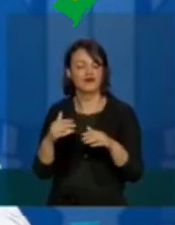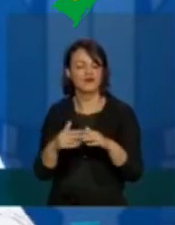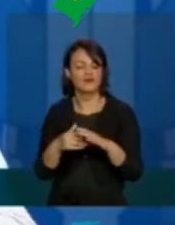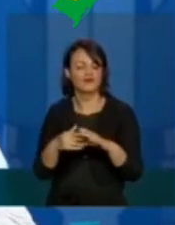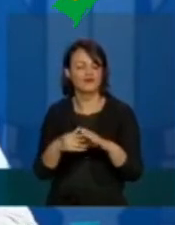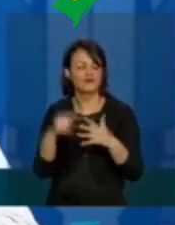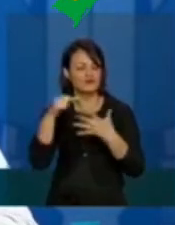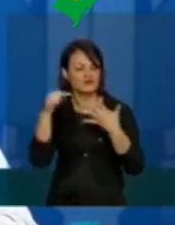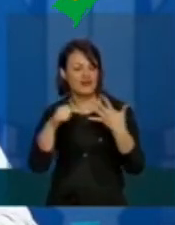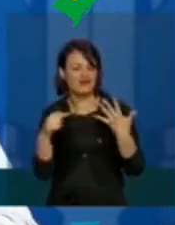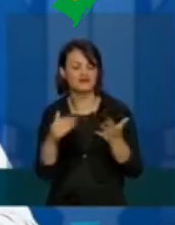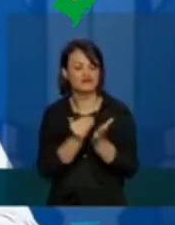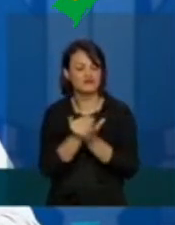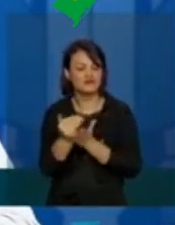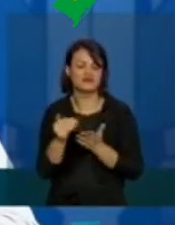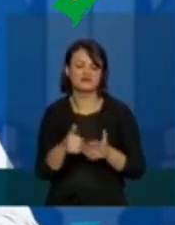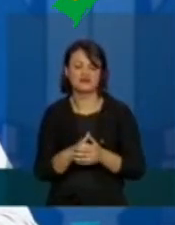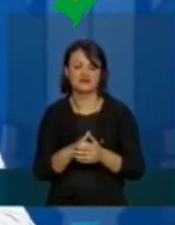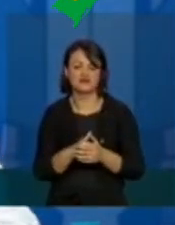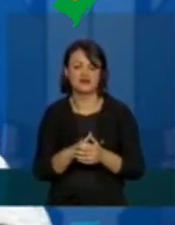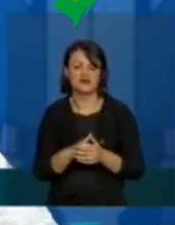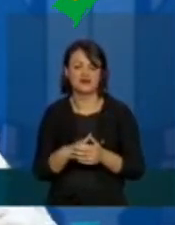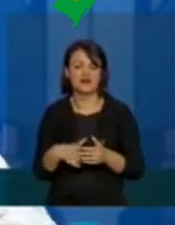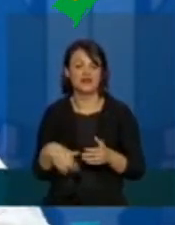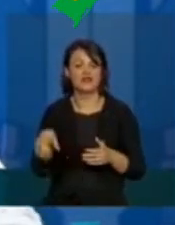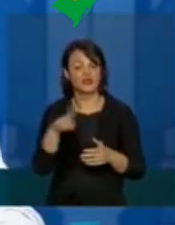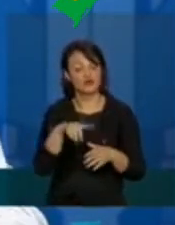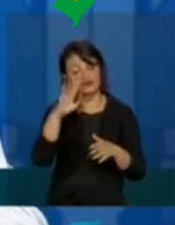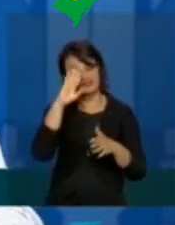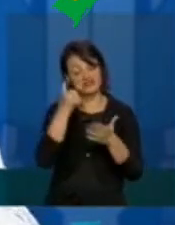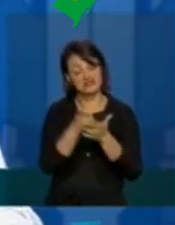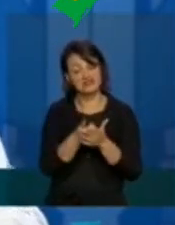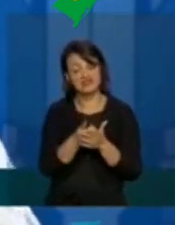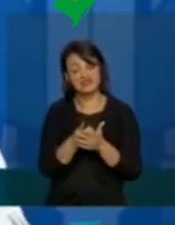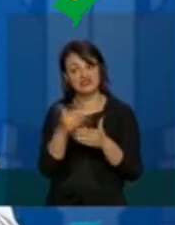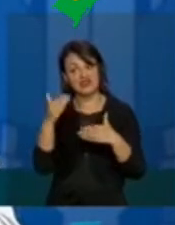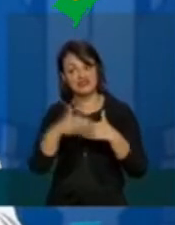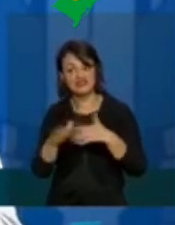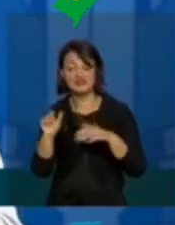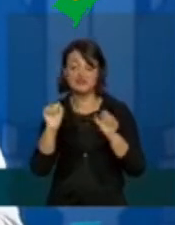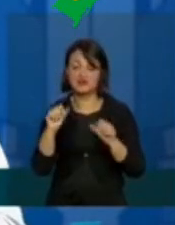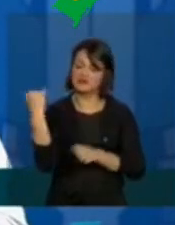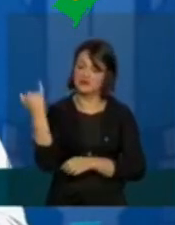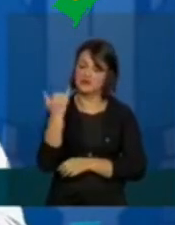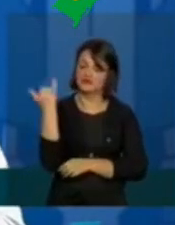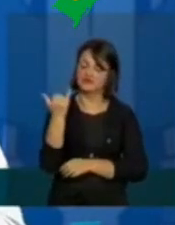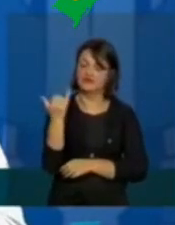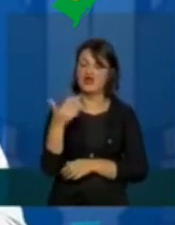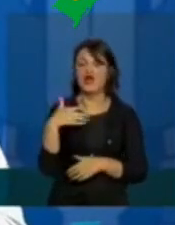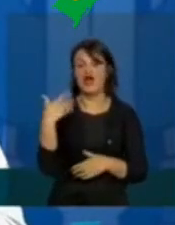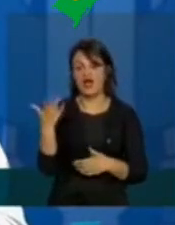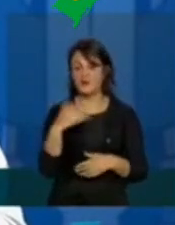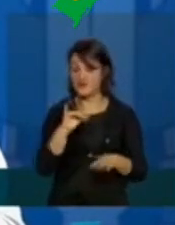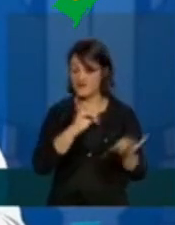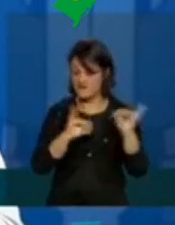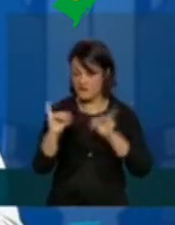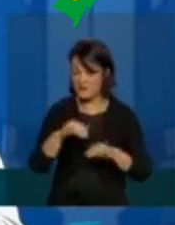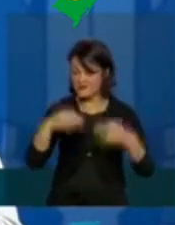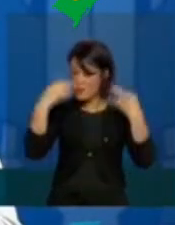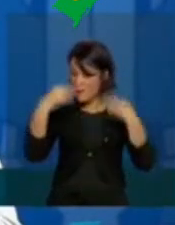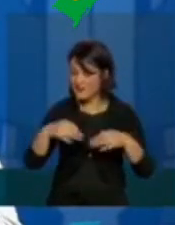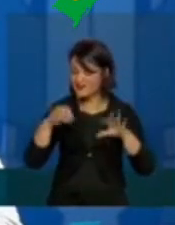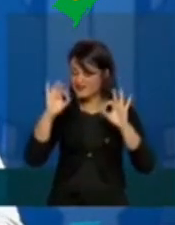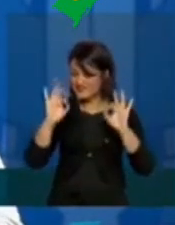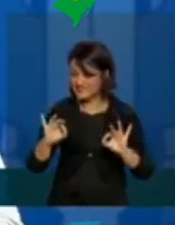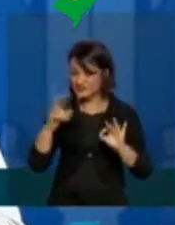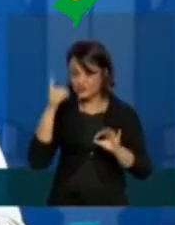possam ter mais segurança. A gente acredita que isso vai ser importante para eles. É assim que a gente tiver essa informação